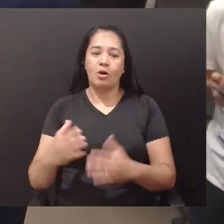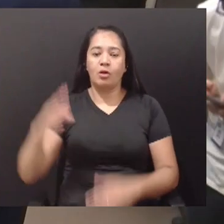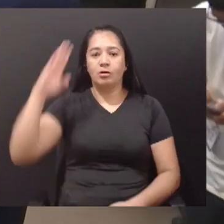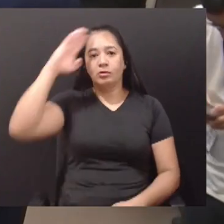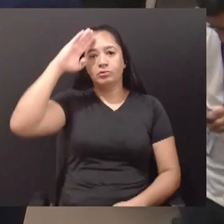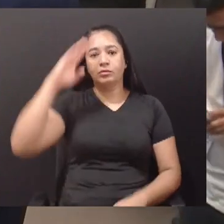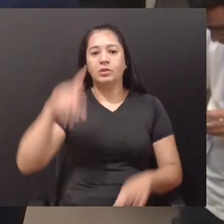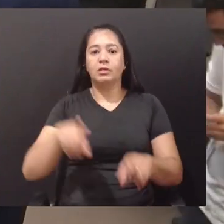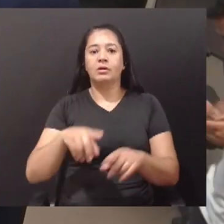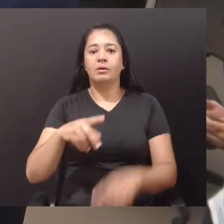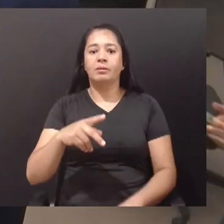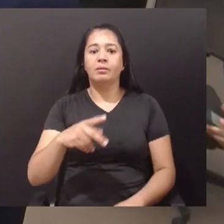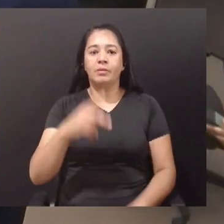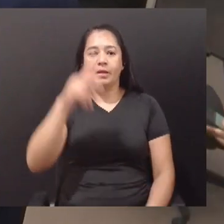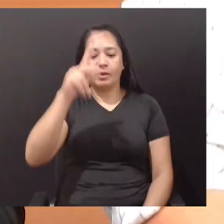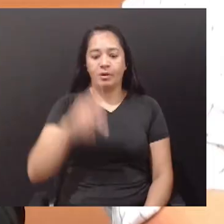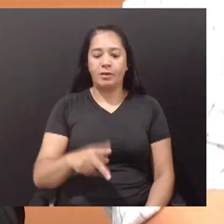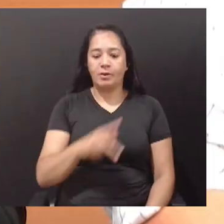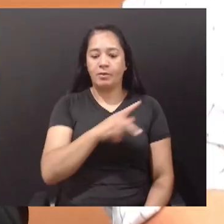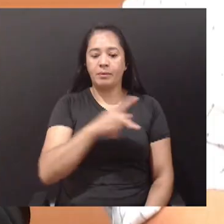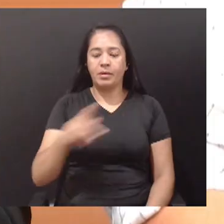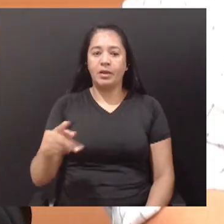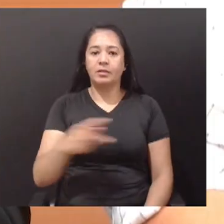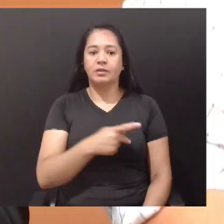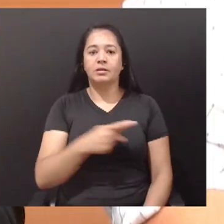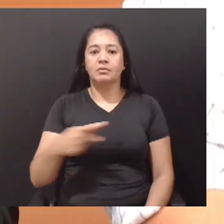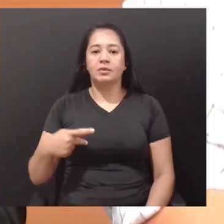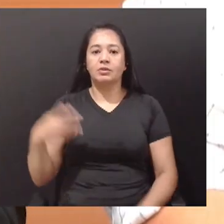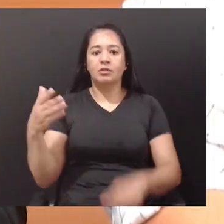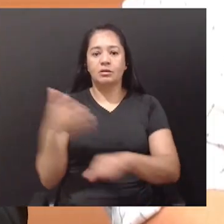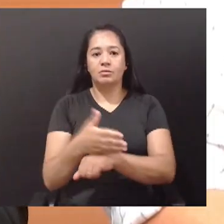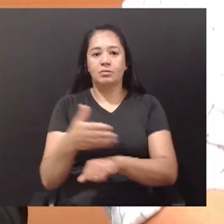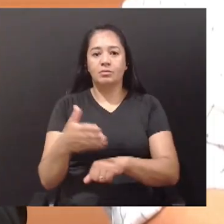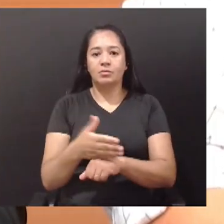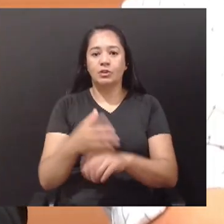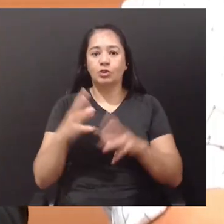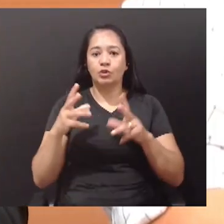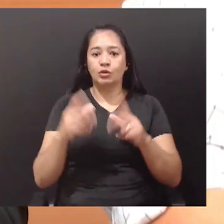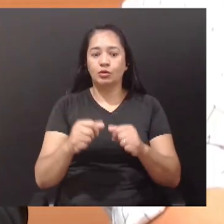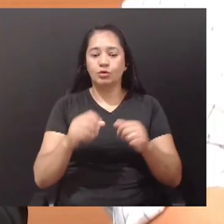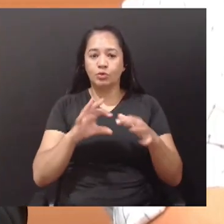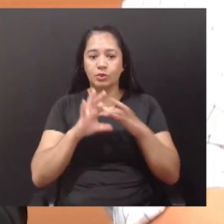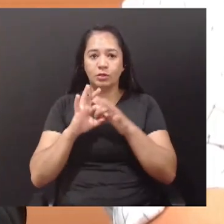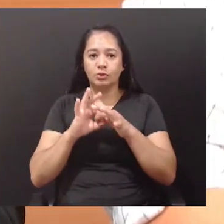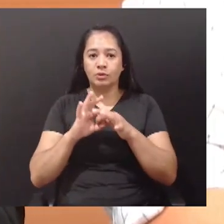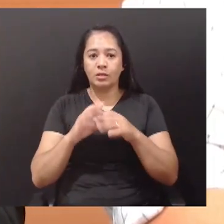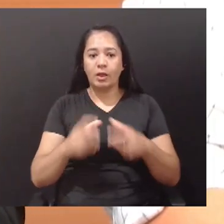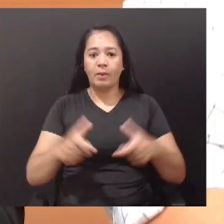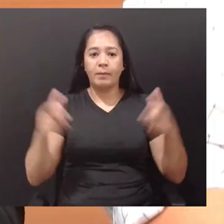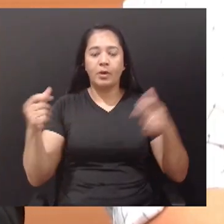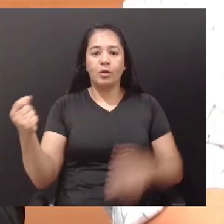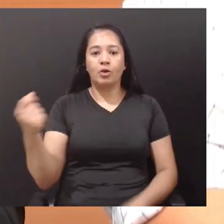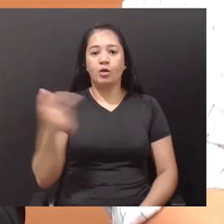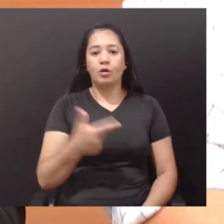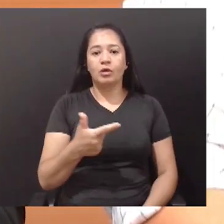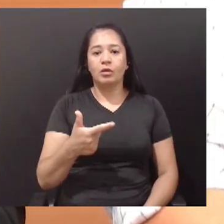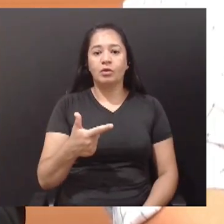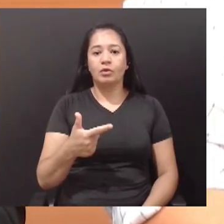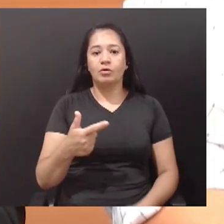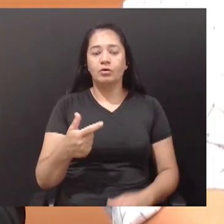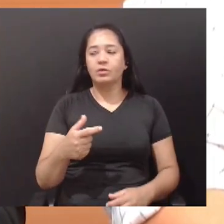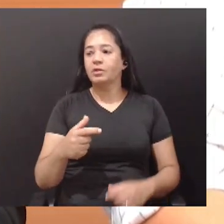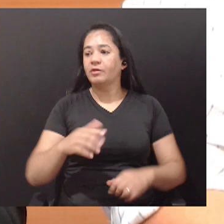pastores compareceram no plenarinho. Aquilo que nos une é maior do que o que nos